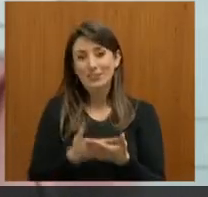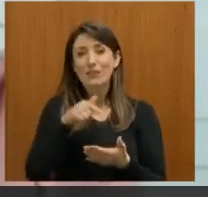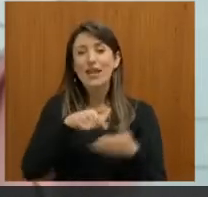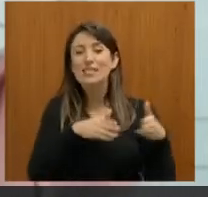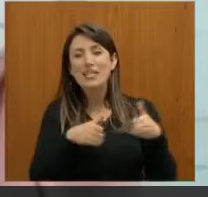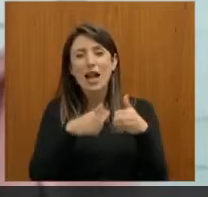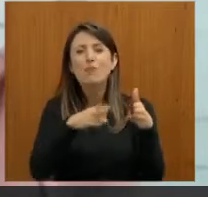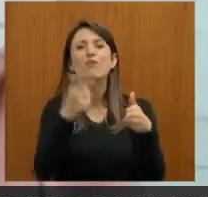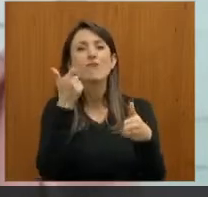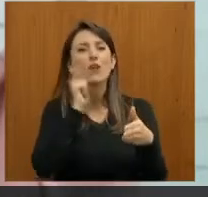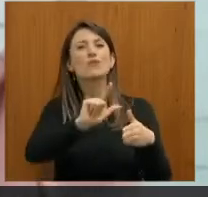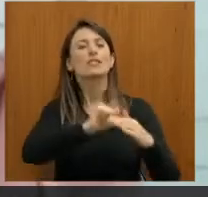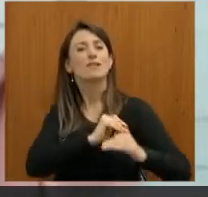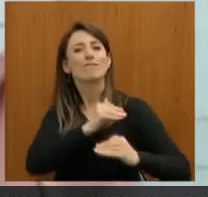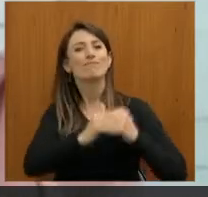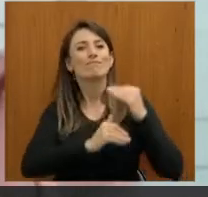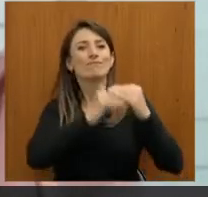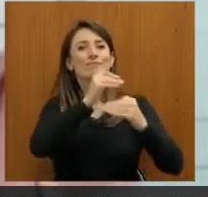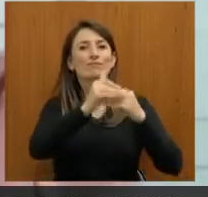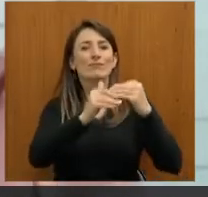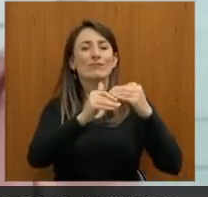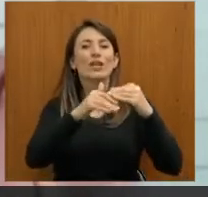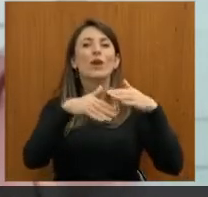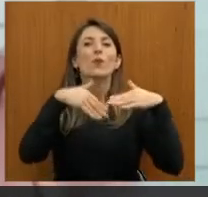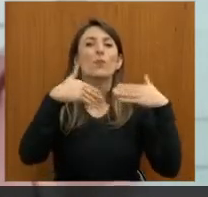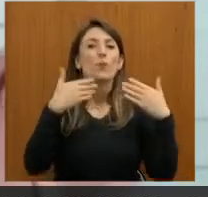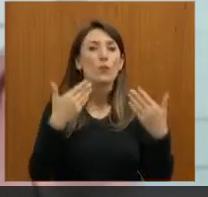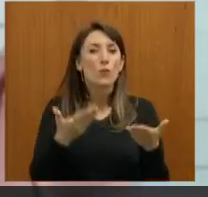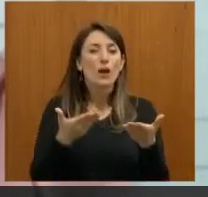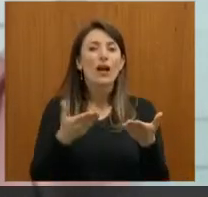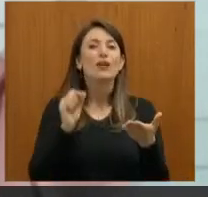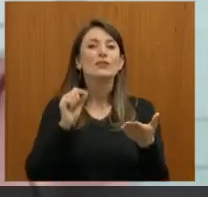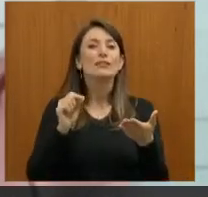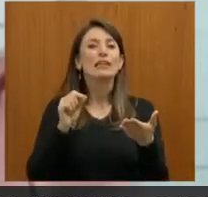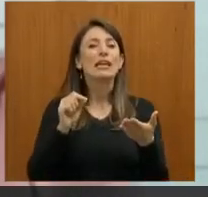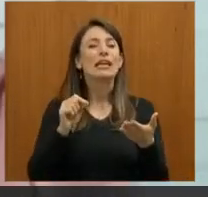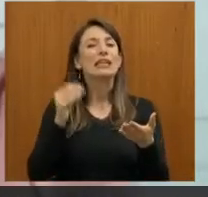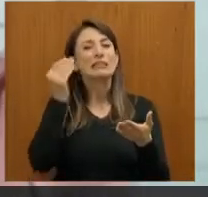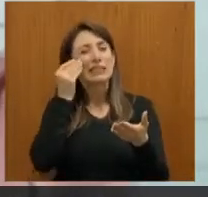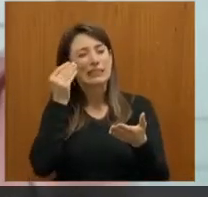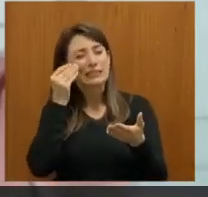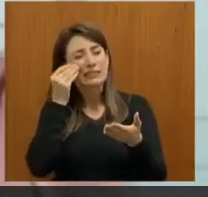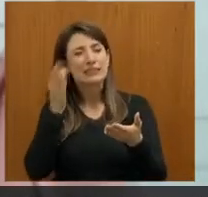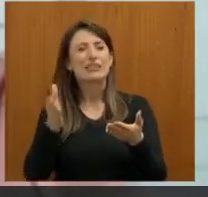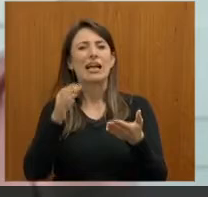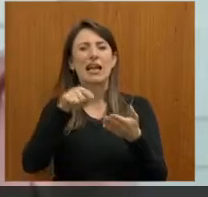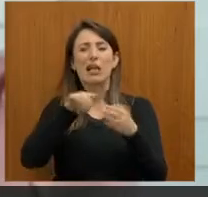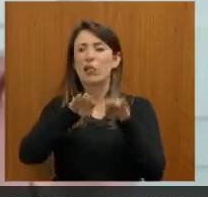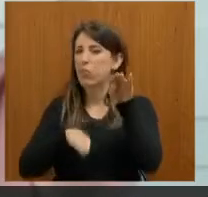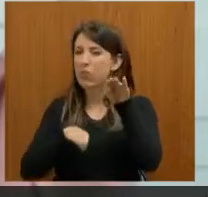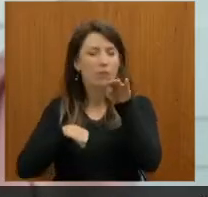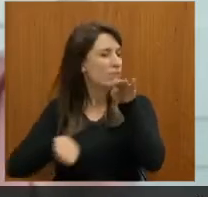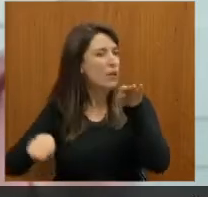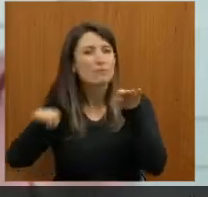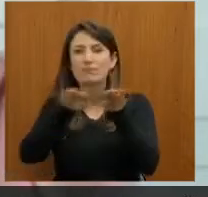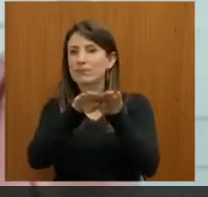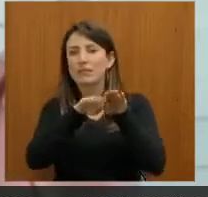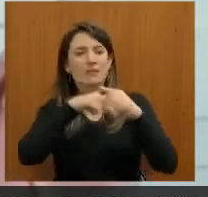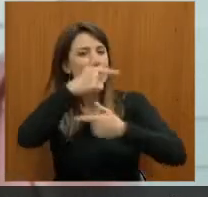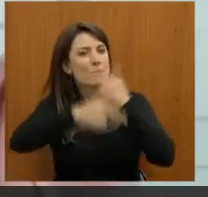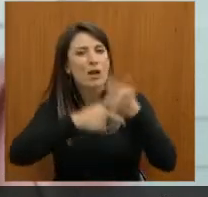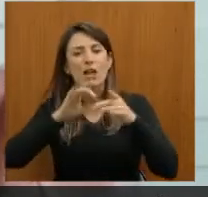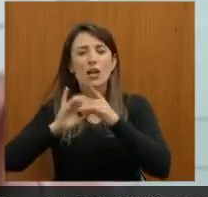construído quando a gente derrubarmos né então homens e mulheres trabalhando junto